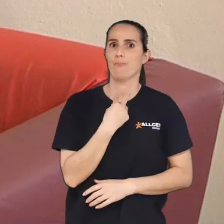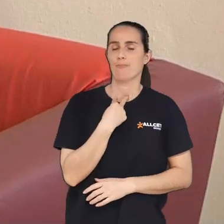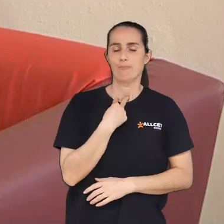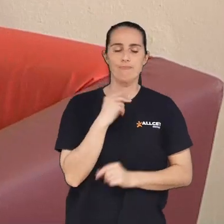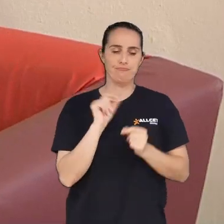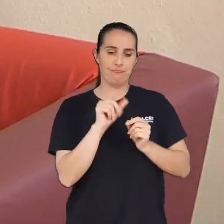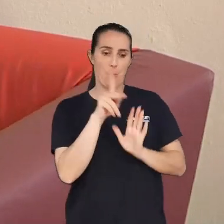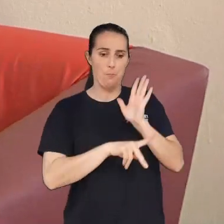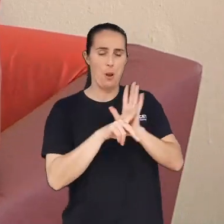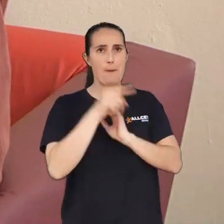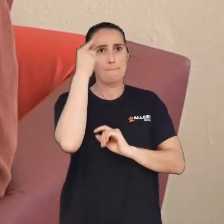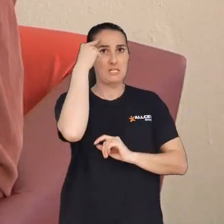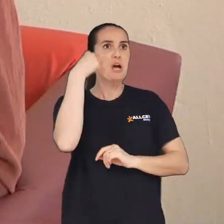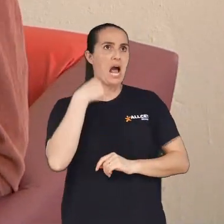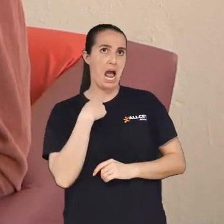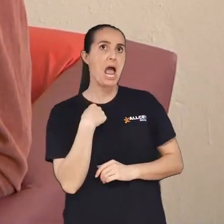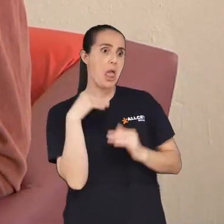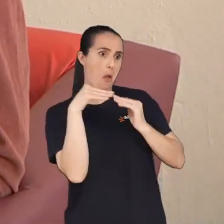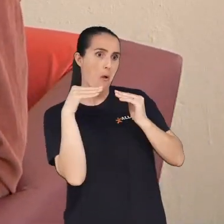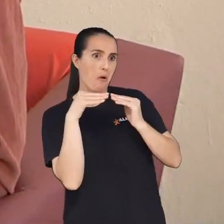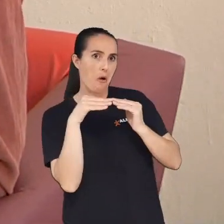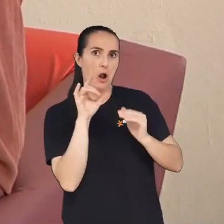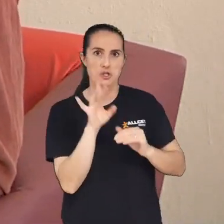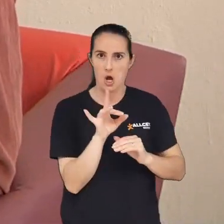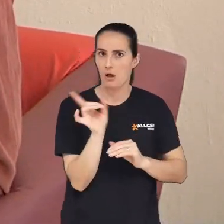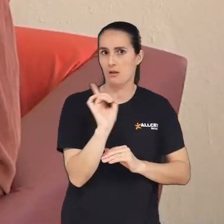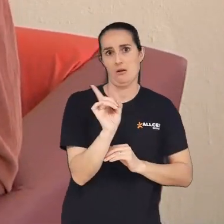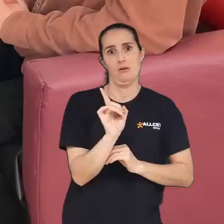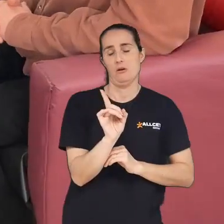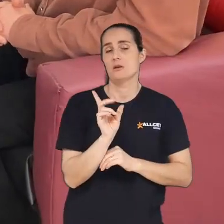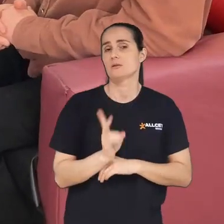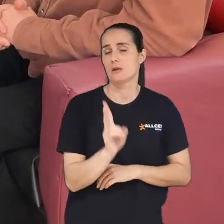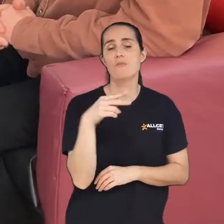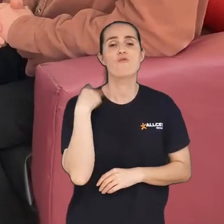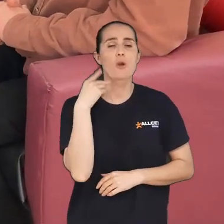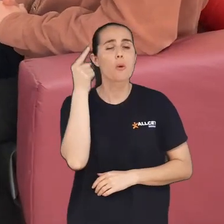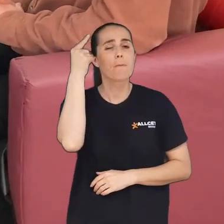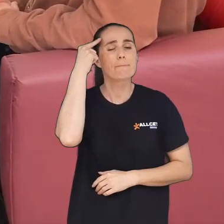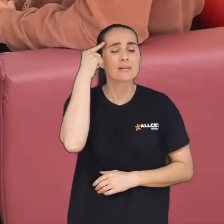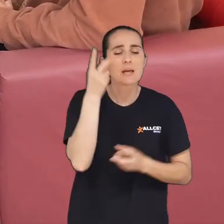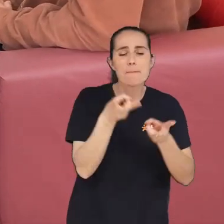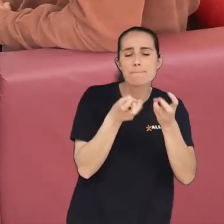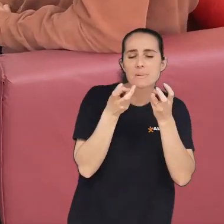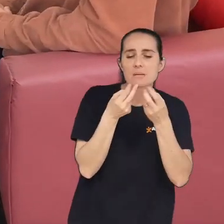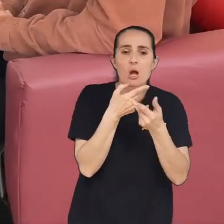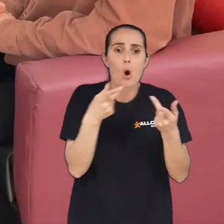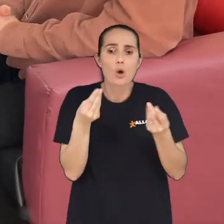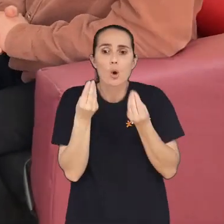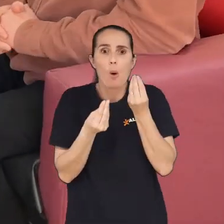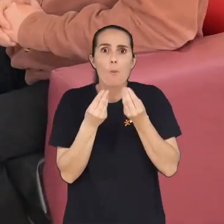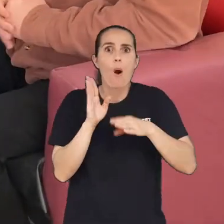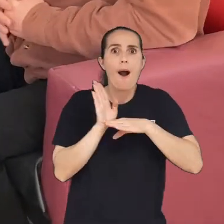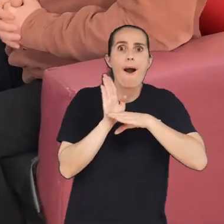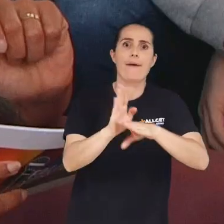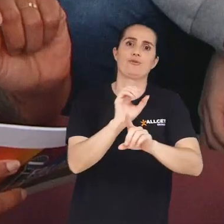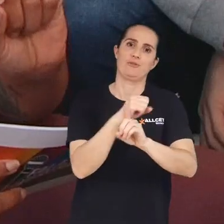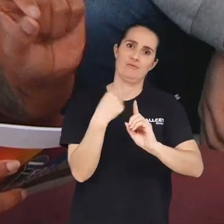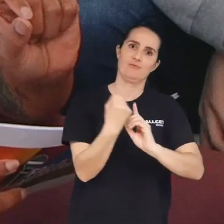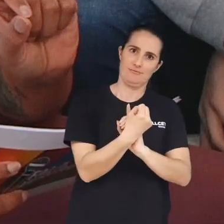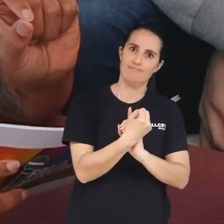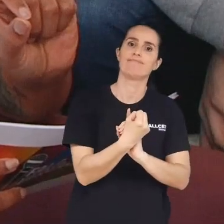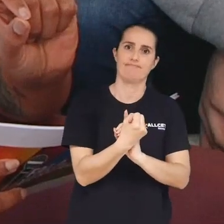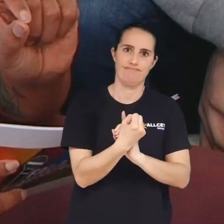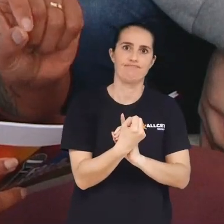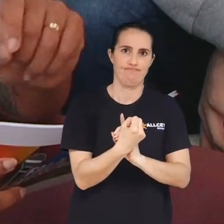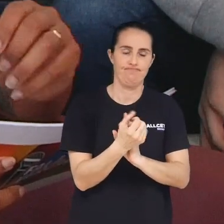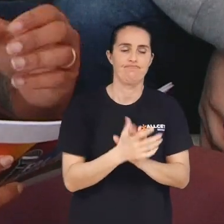acha certo. Ele deve sempre buscar soluções que atendam toda a sociedade. Vereador, e